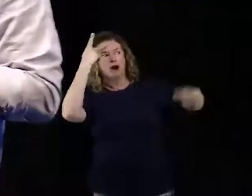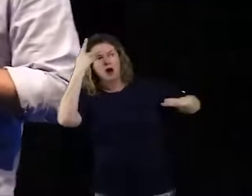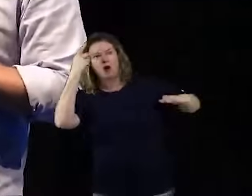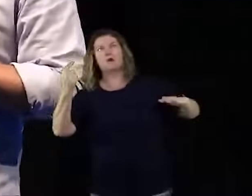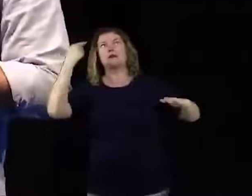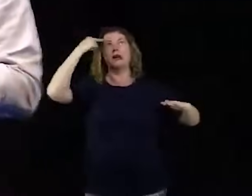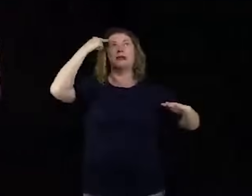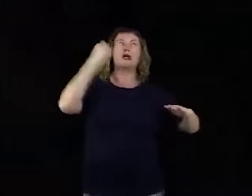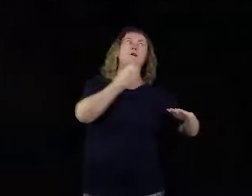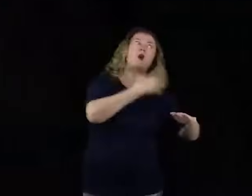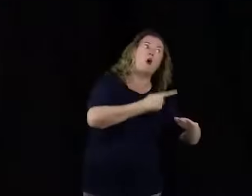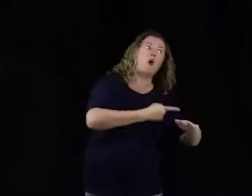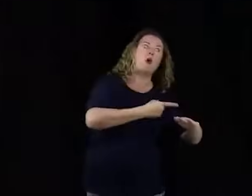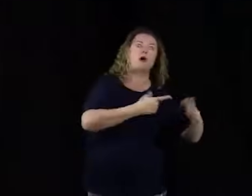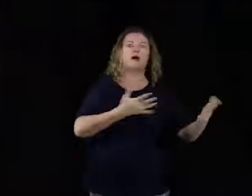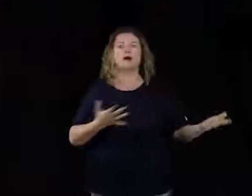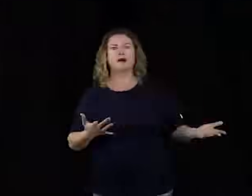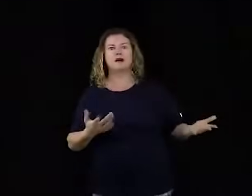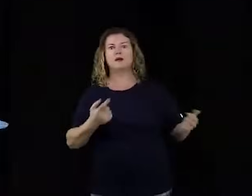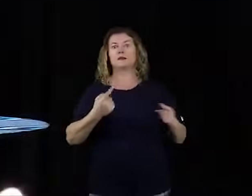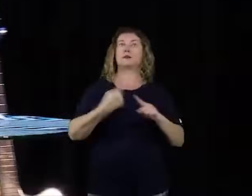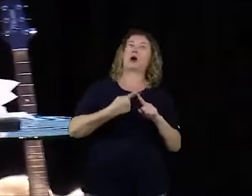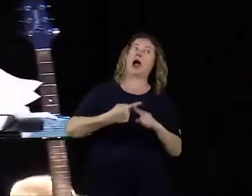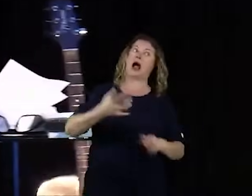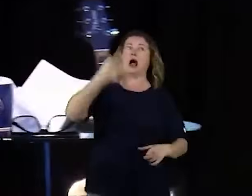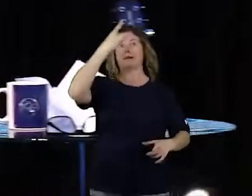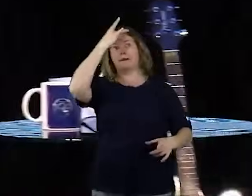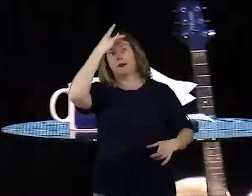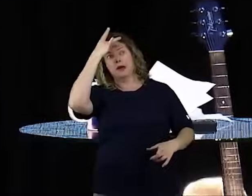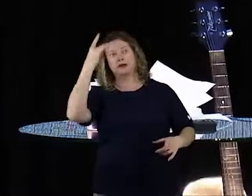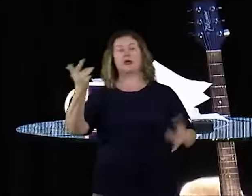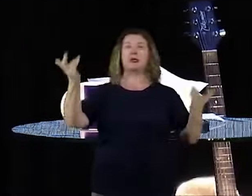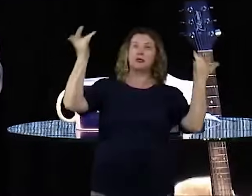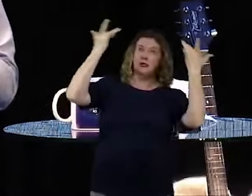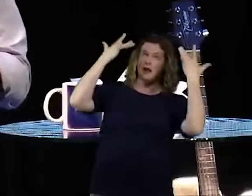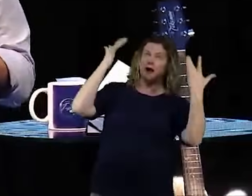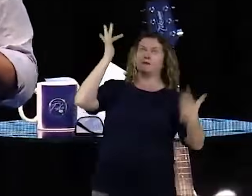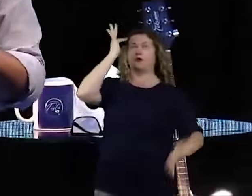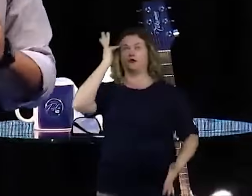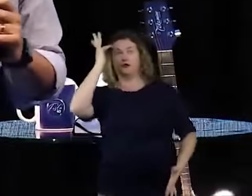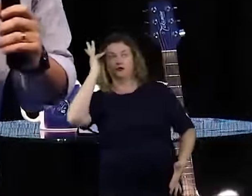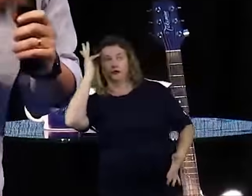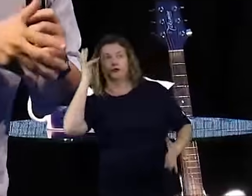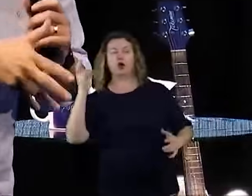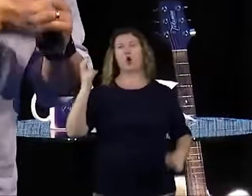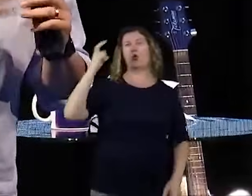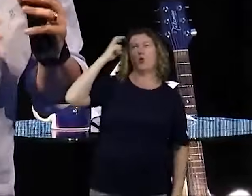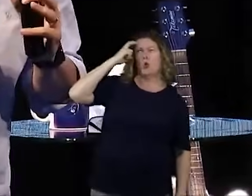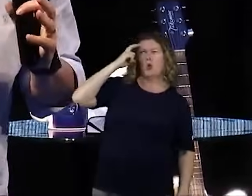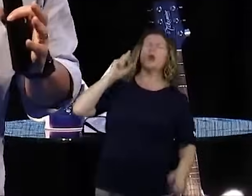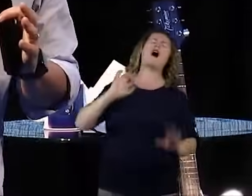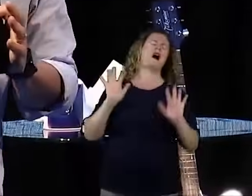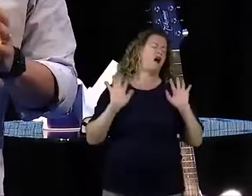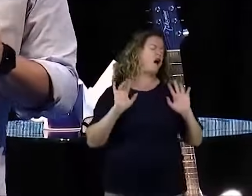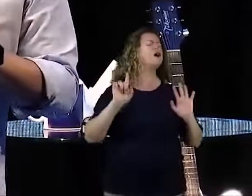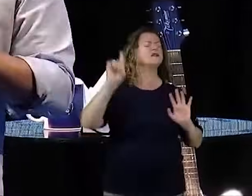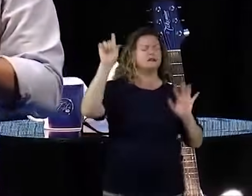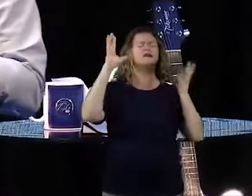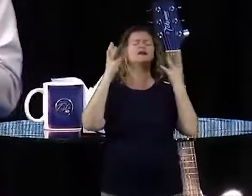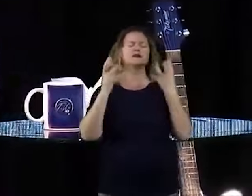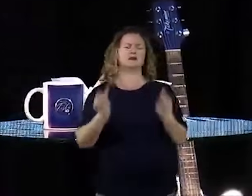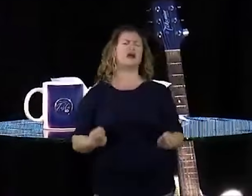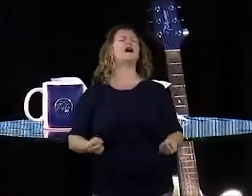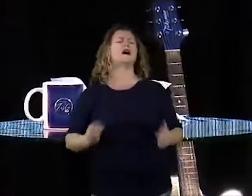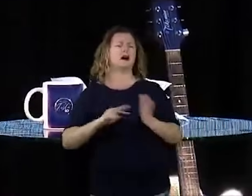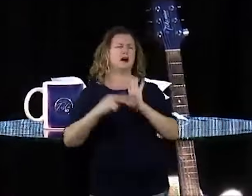filosofia porque na cultura porque no convencimento dela ela fala assim não Deus aprova isso porque isso é